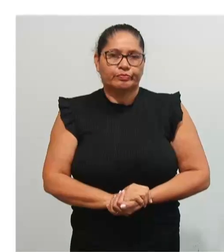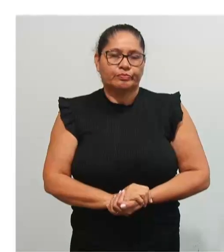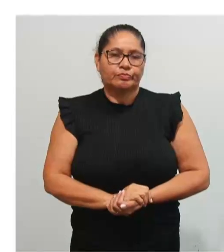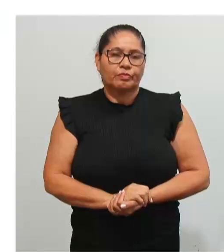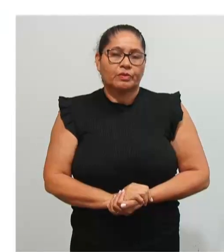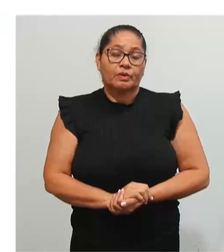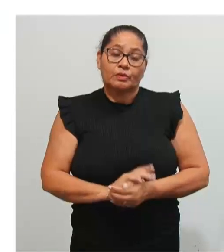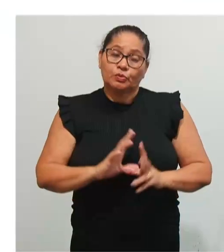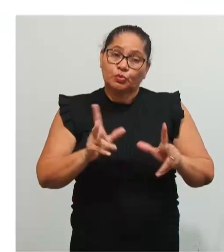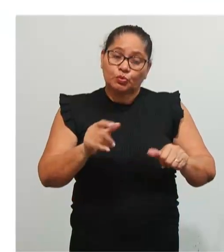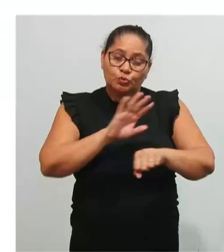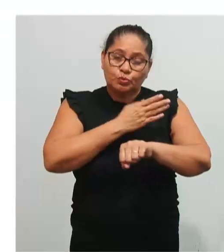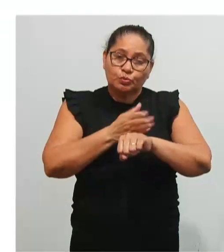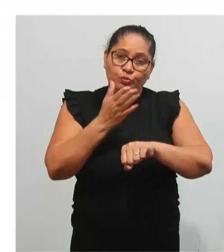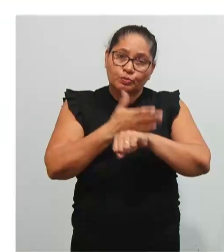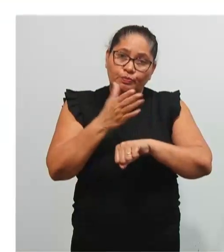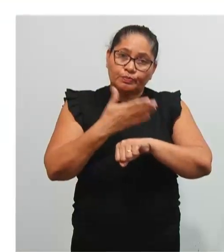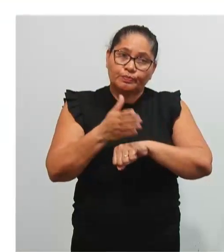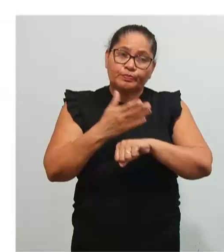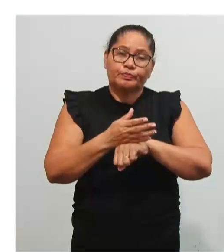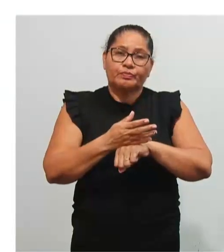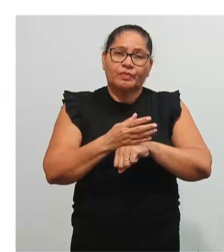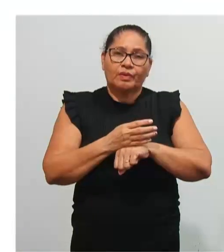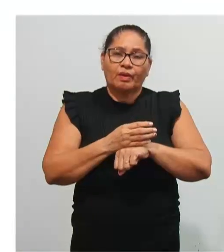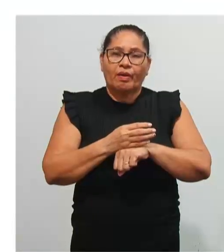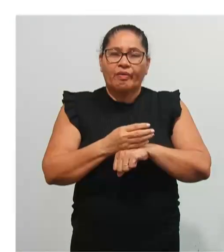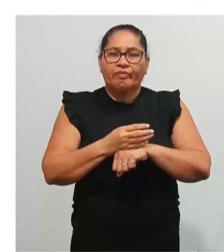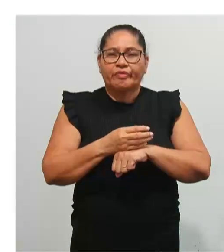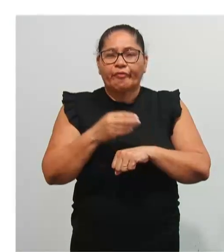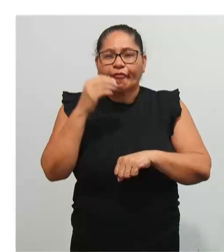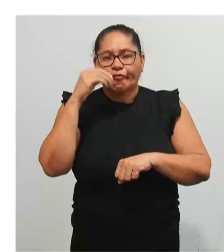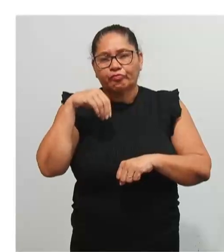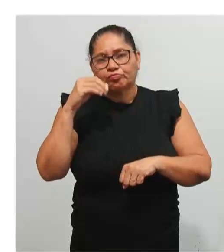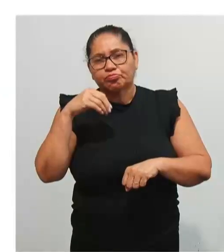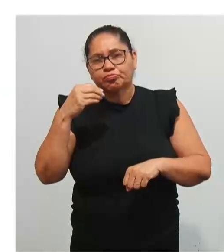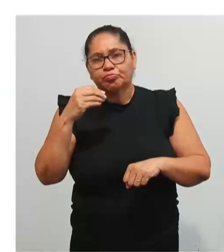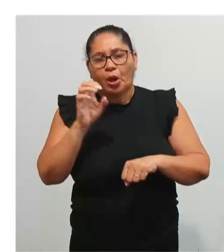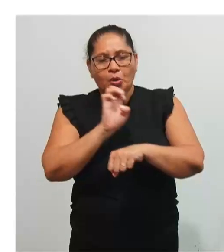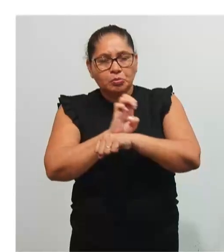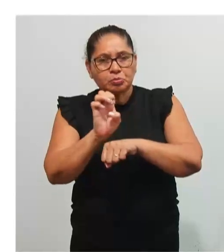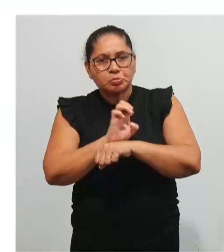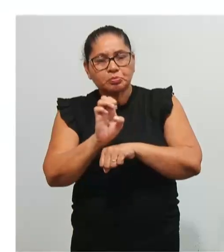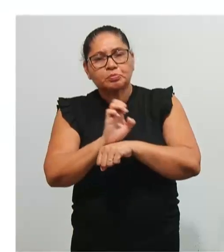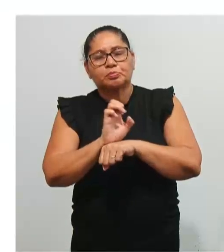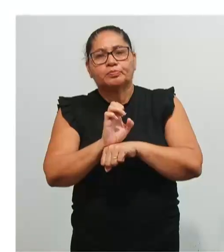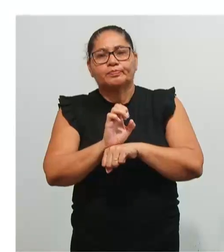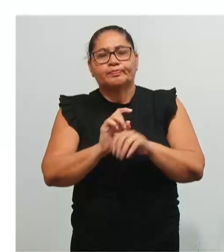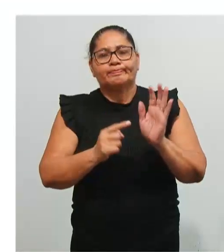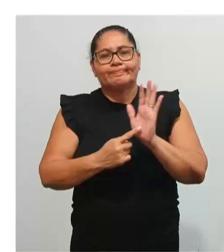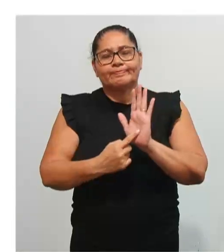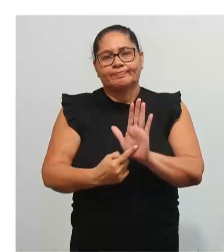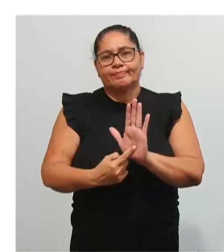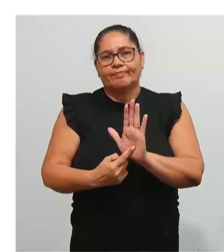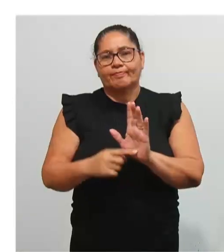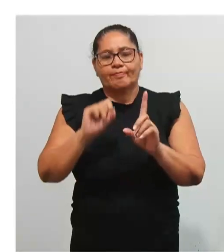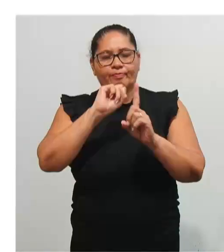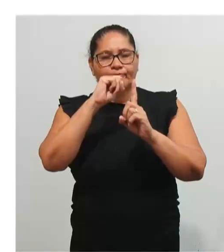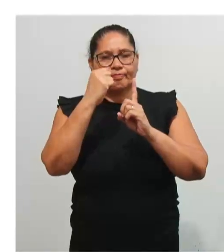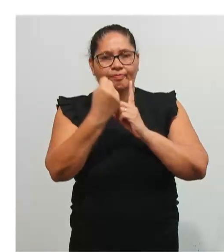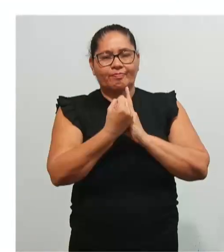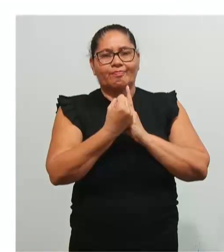Contudo, essa prática de clientelismo vai enfraquecendo na medida que o Estado disponibiliza serviços sociais de